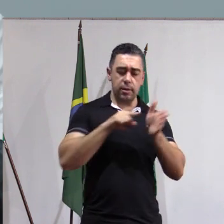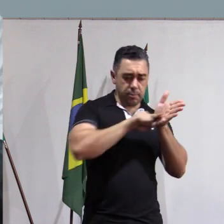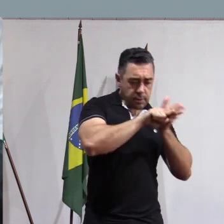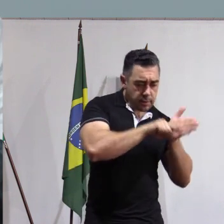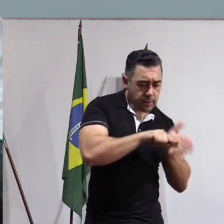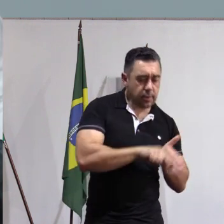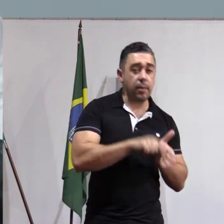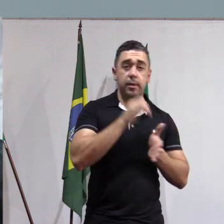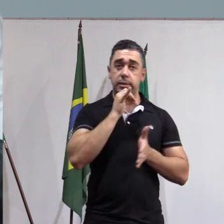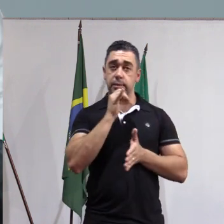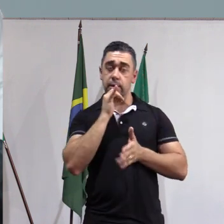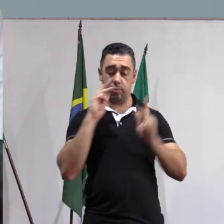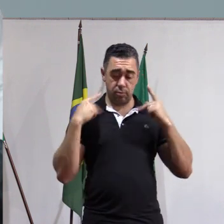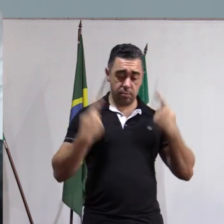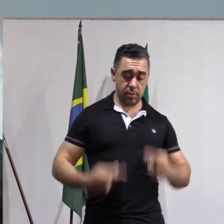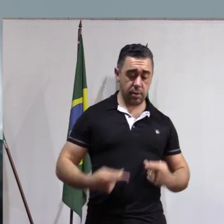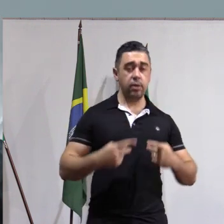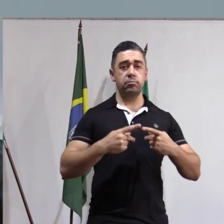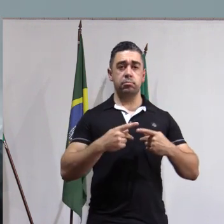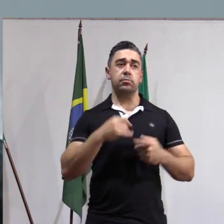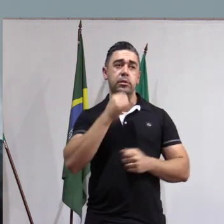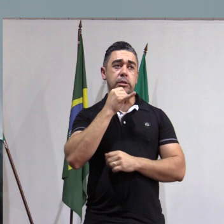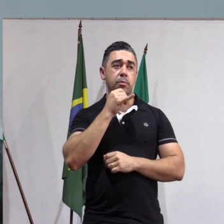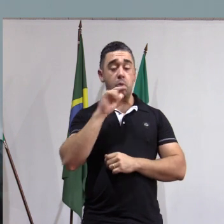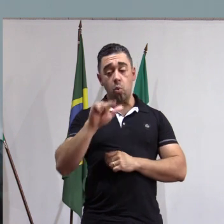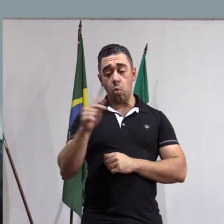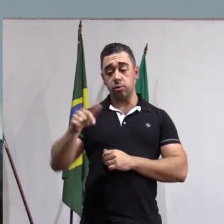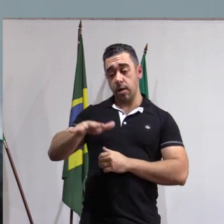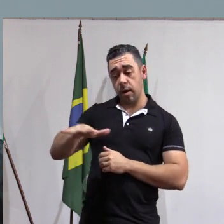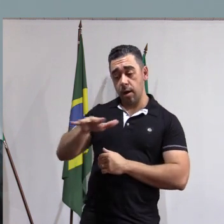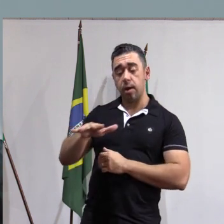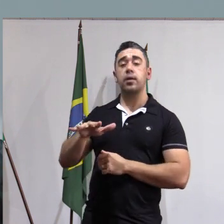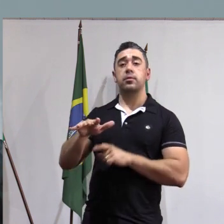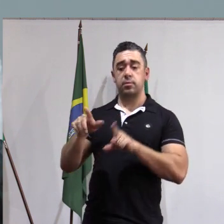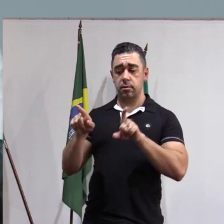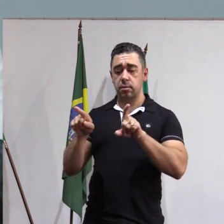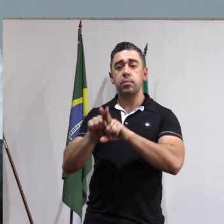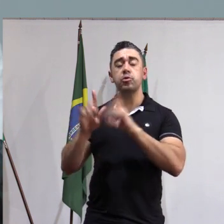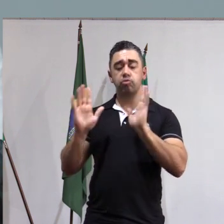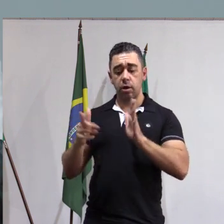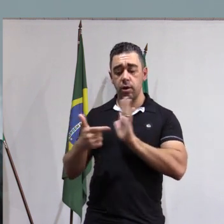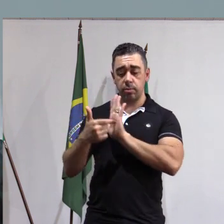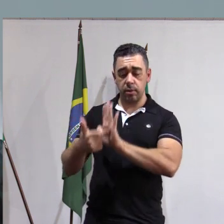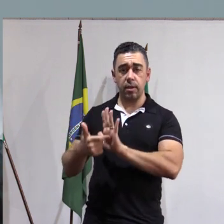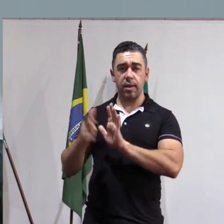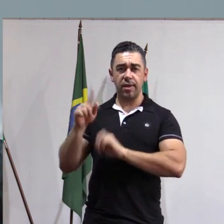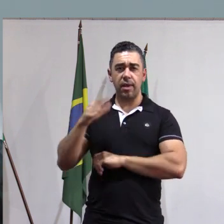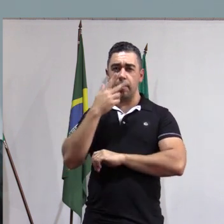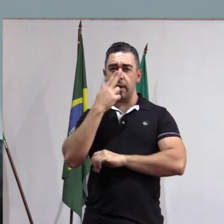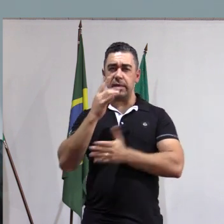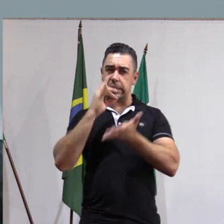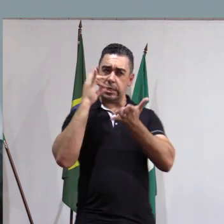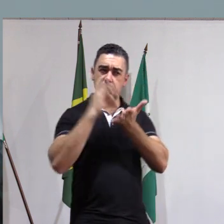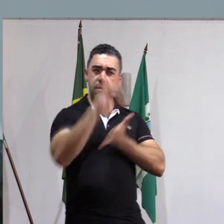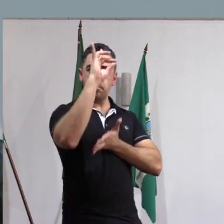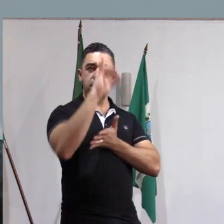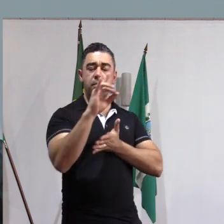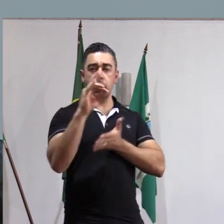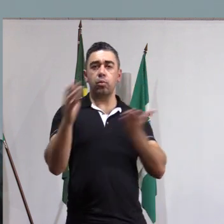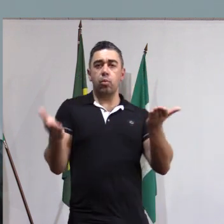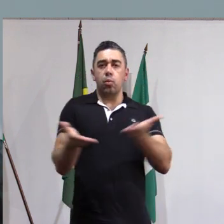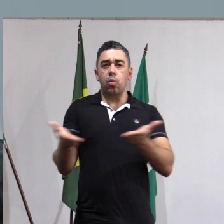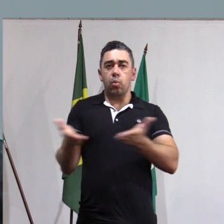ciências humanas e outras áreas que já foram colocadas como inimigas do atual